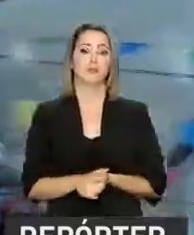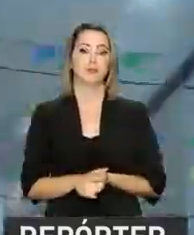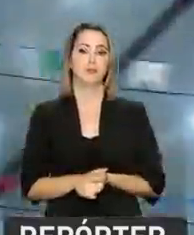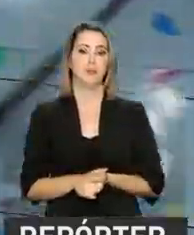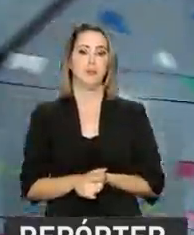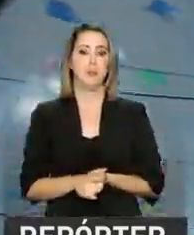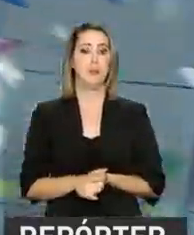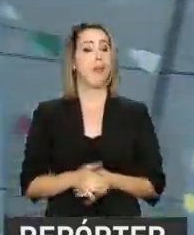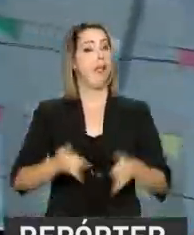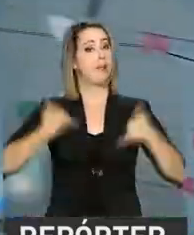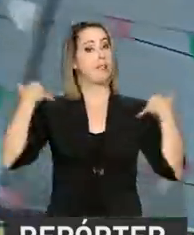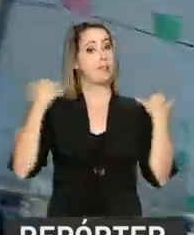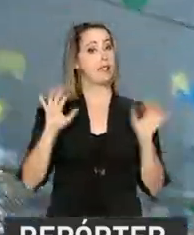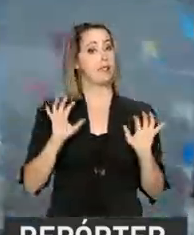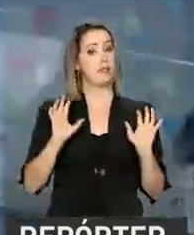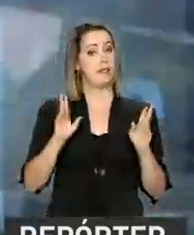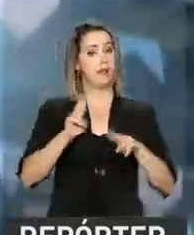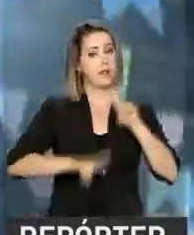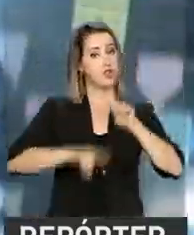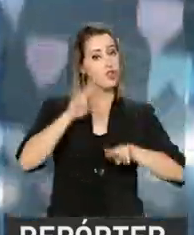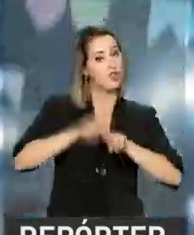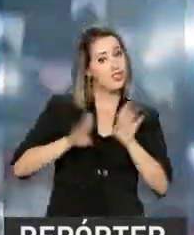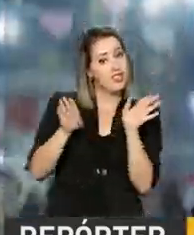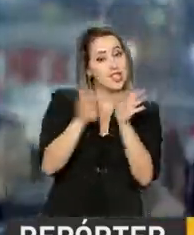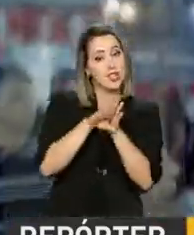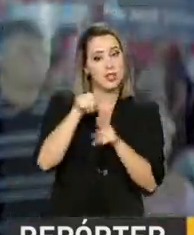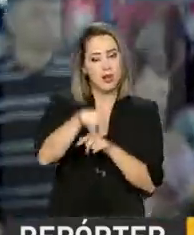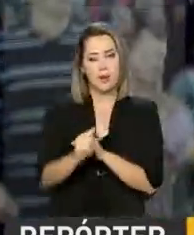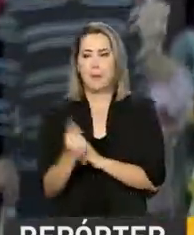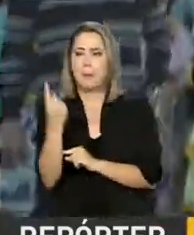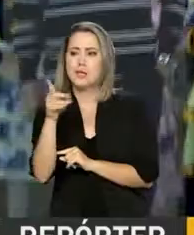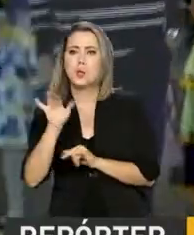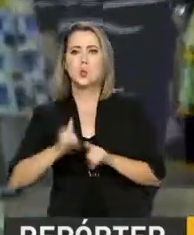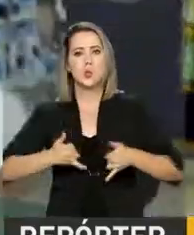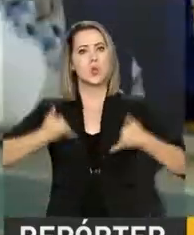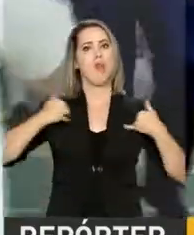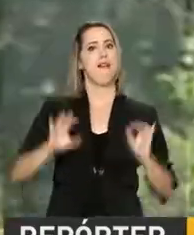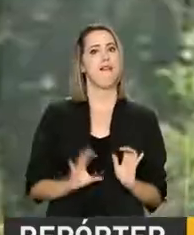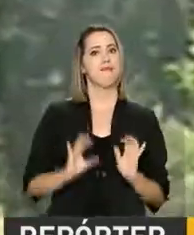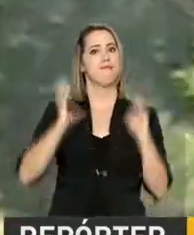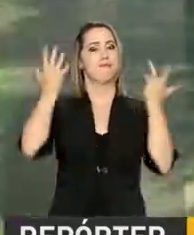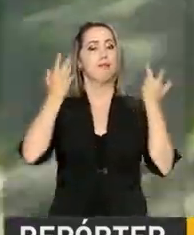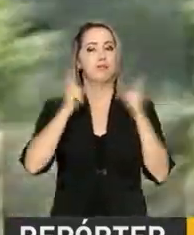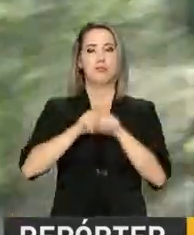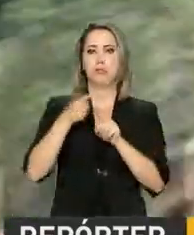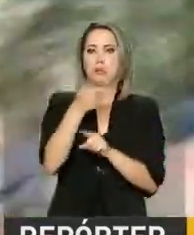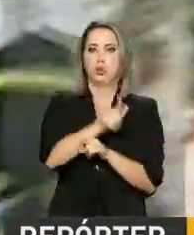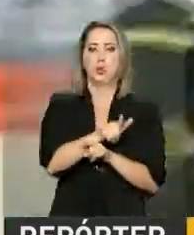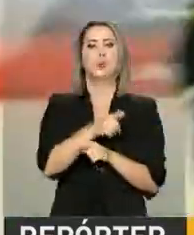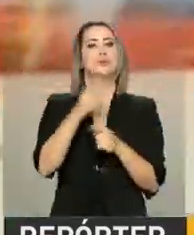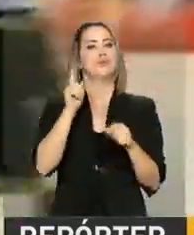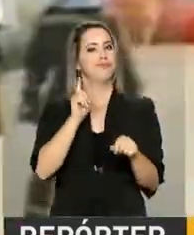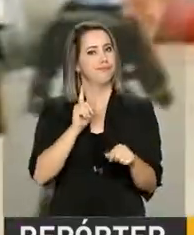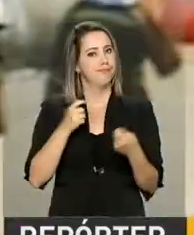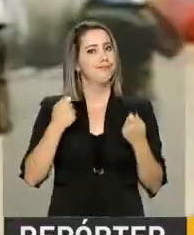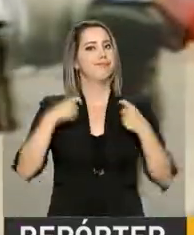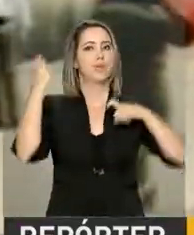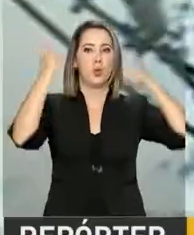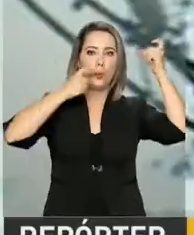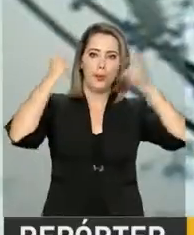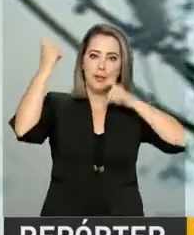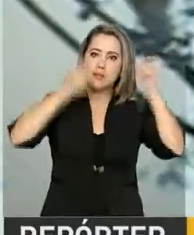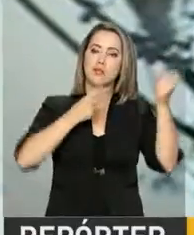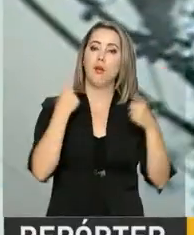As festas juninas estão chegando. Enquanto para uns é tempo de comemoração, para outros motivo de